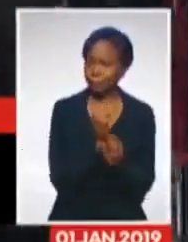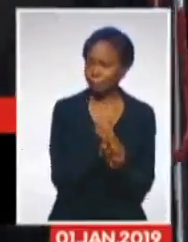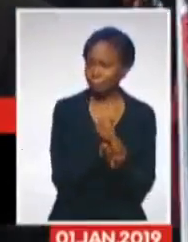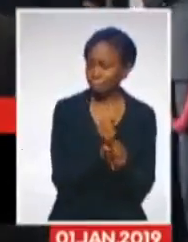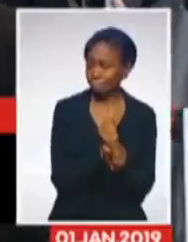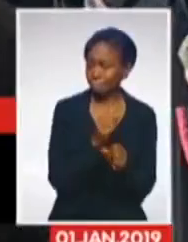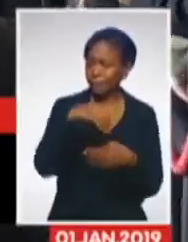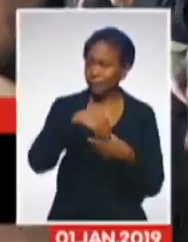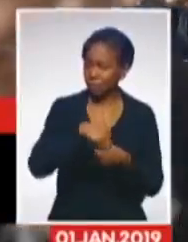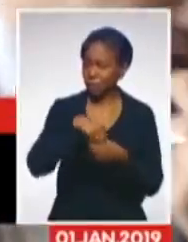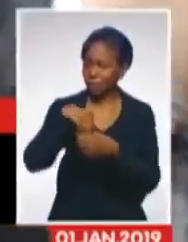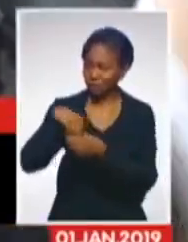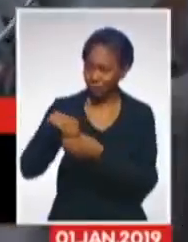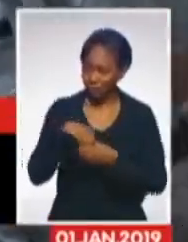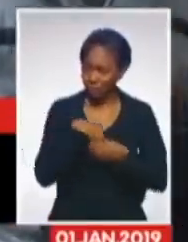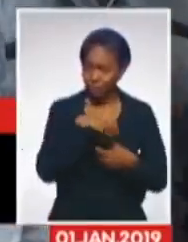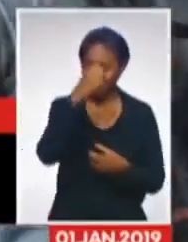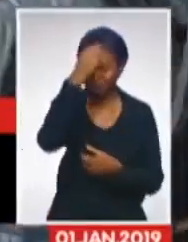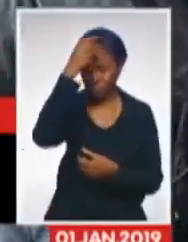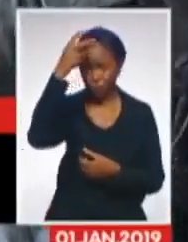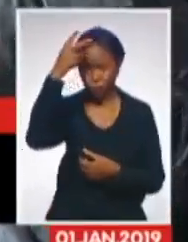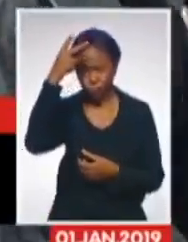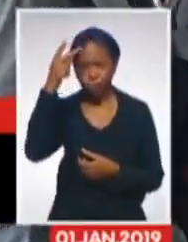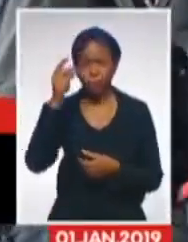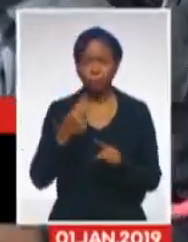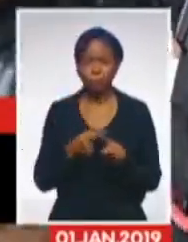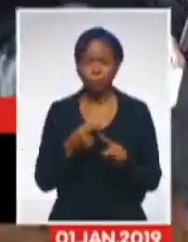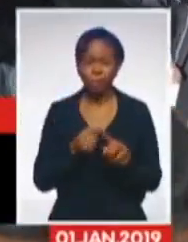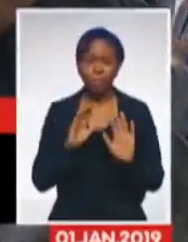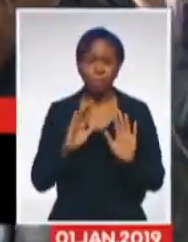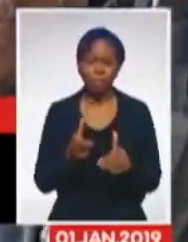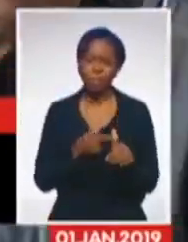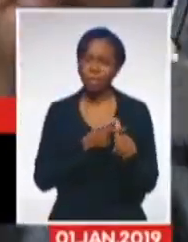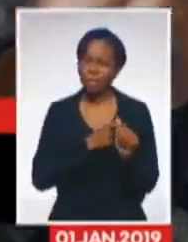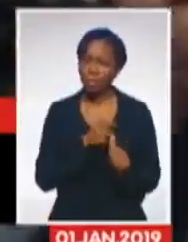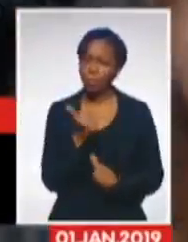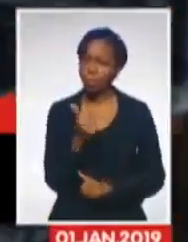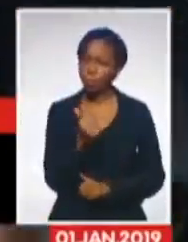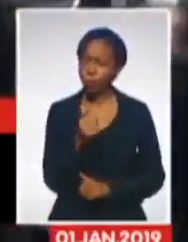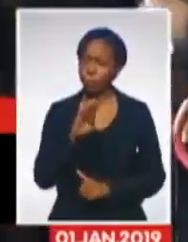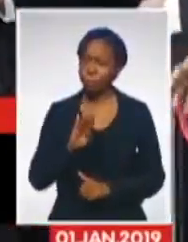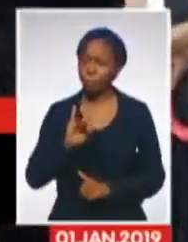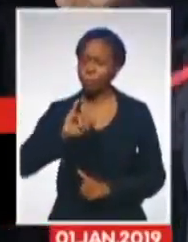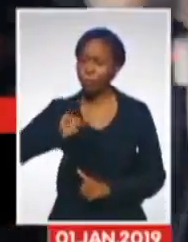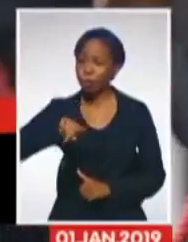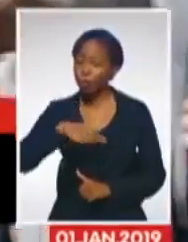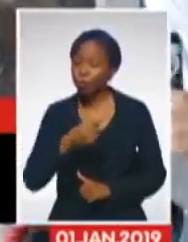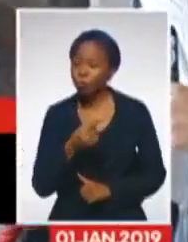a dívida do Estado com as prefeituras de Minas chega a 11 bilhões de reais.